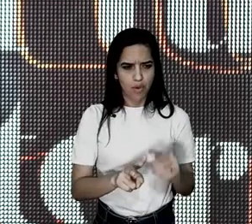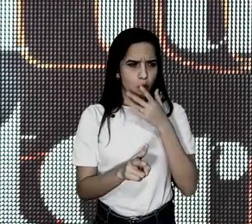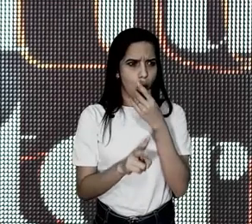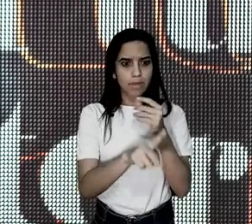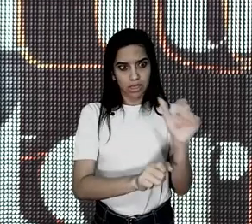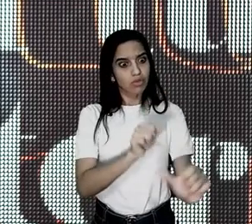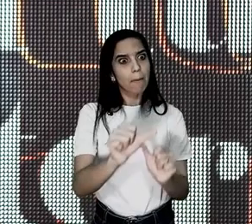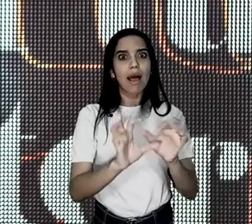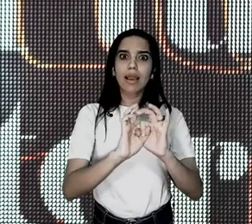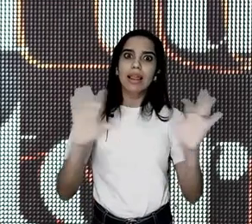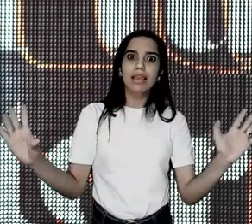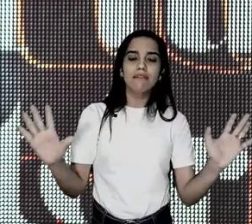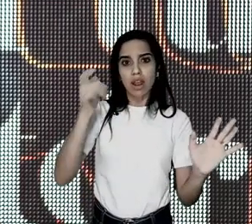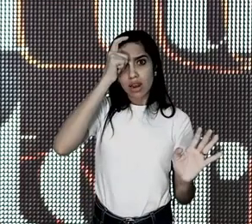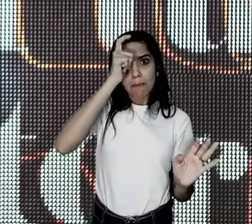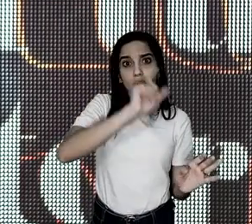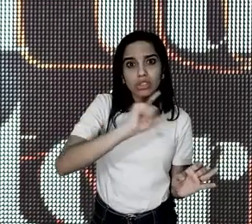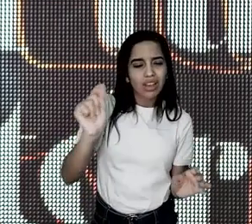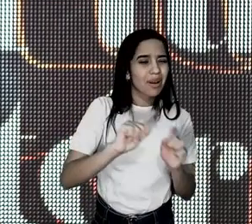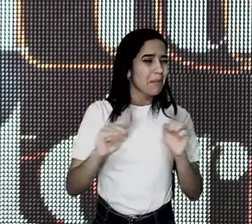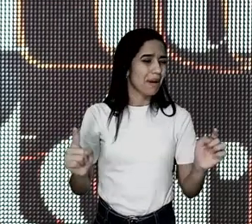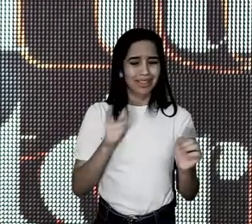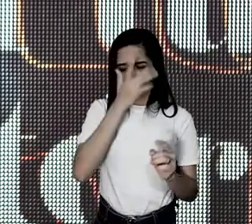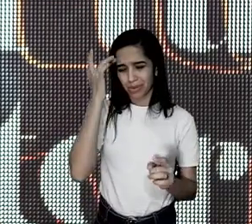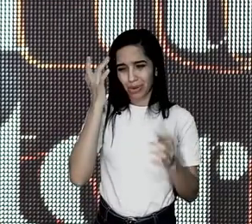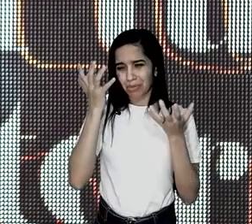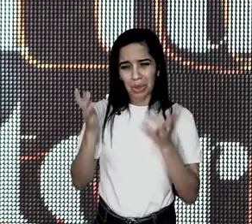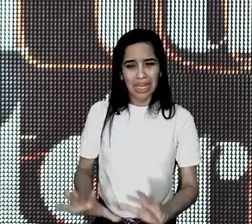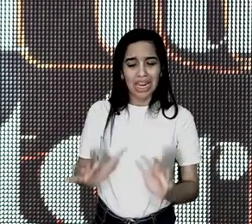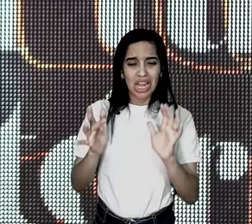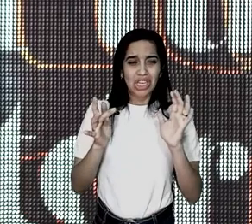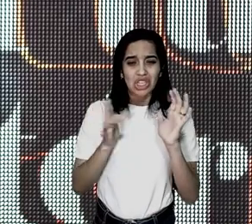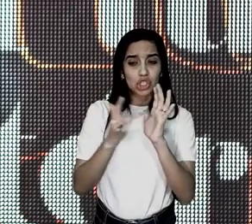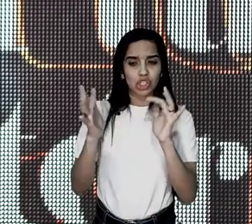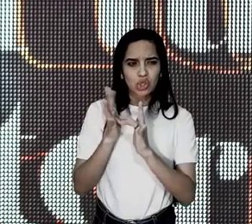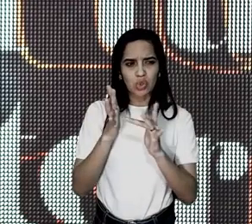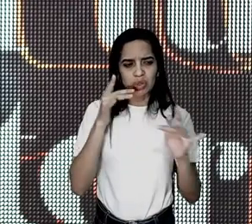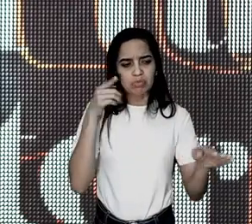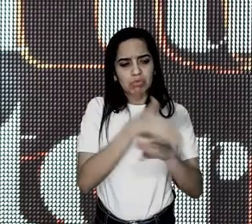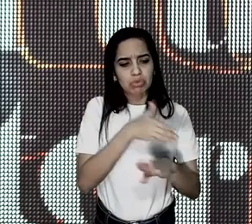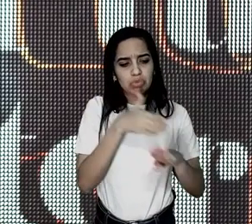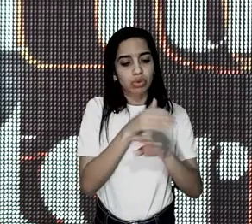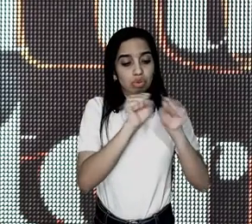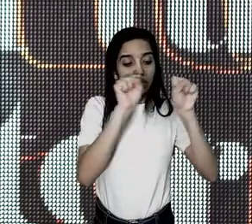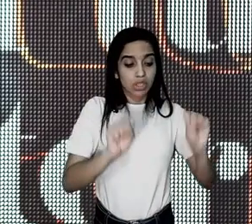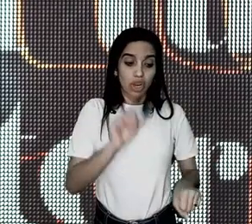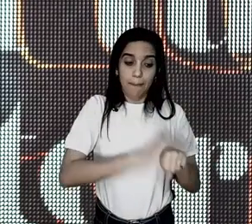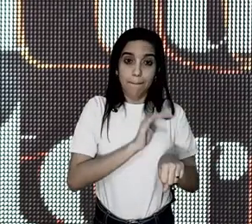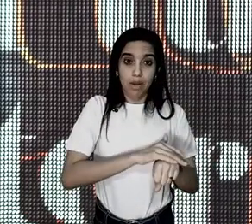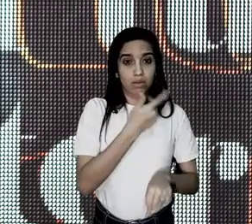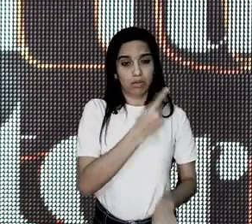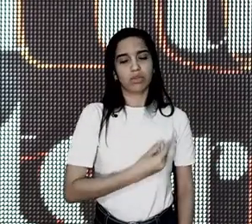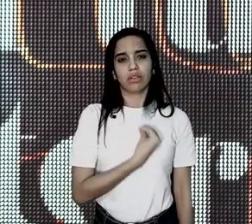alguém, eles não queriam que Jesus incomodasse o sistema mundano e a maneira como eles estavam acostumados a